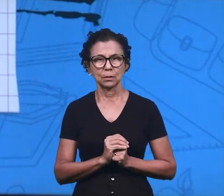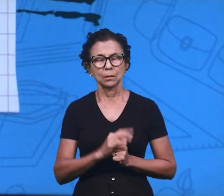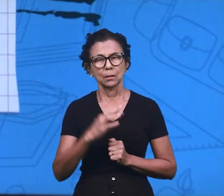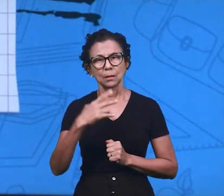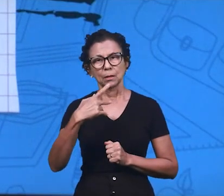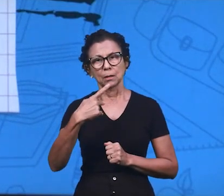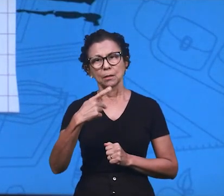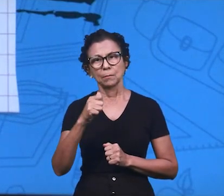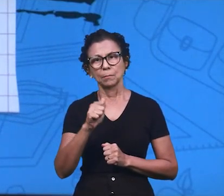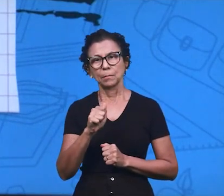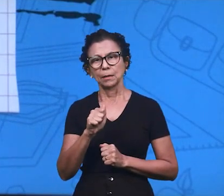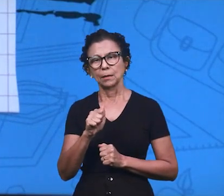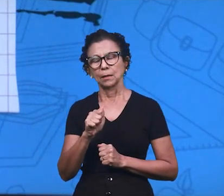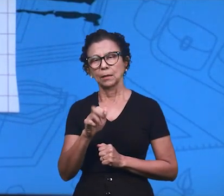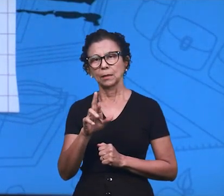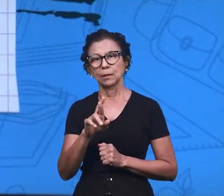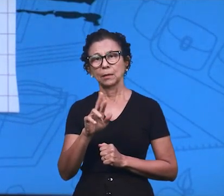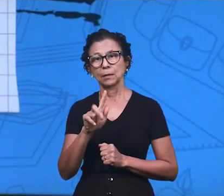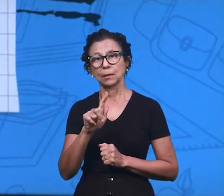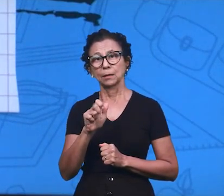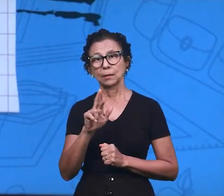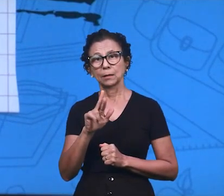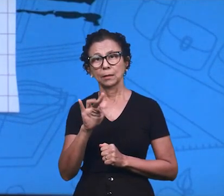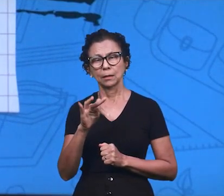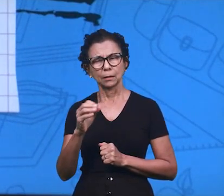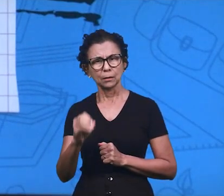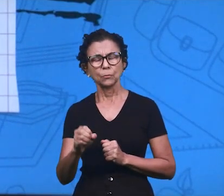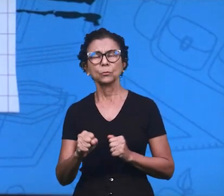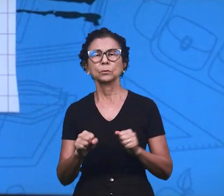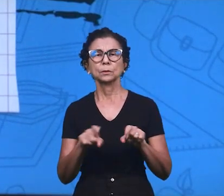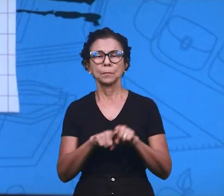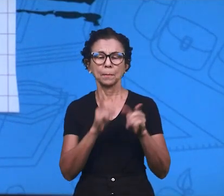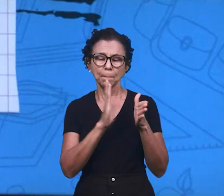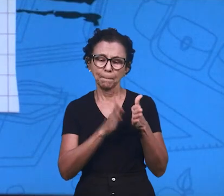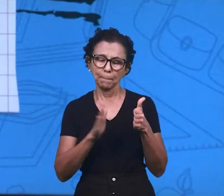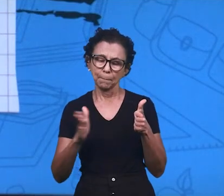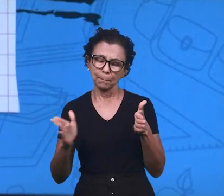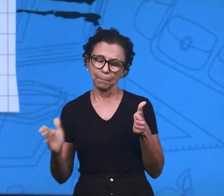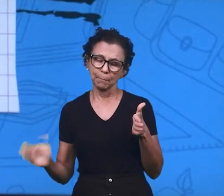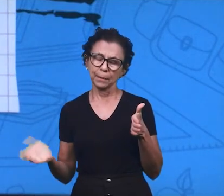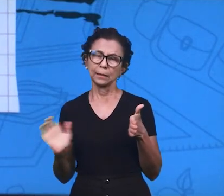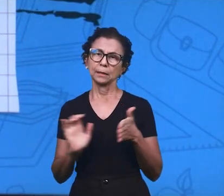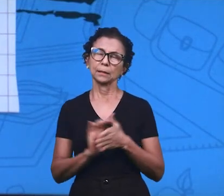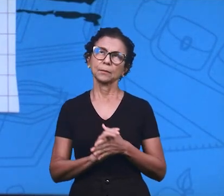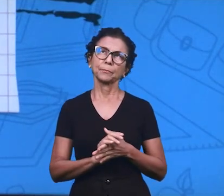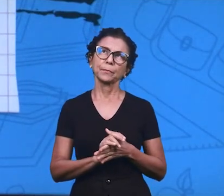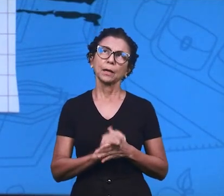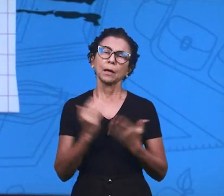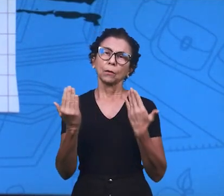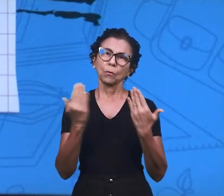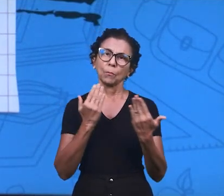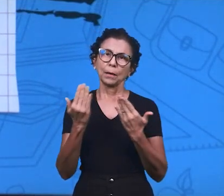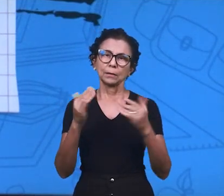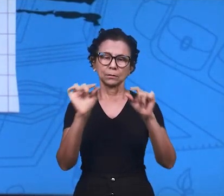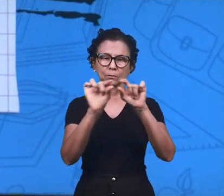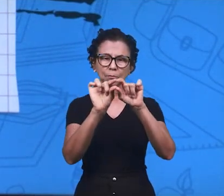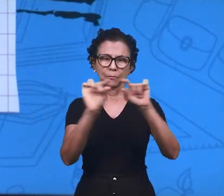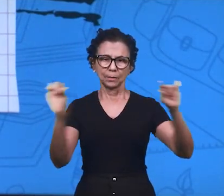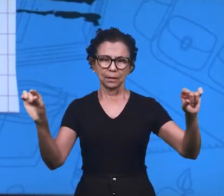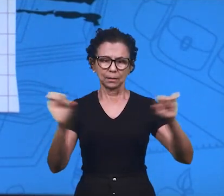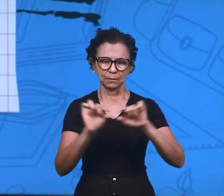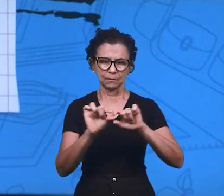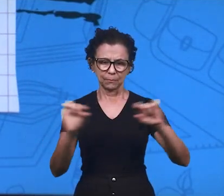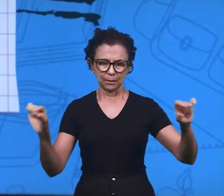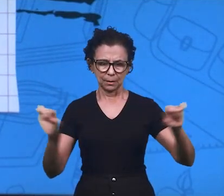parágrafo eu tenho vários períodos. Algumas pessoas se relacionam melhor a ideia de período como se fossem as frases, mas eu tenho que